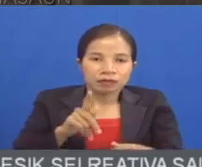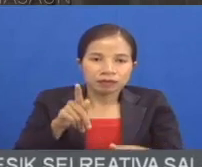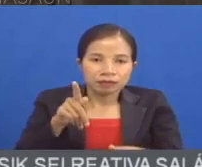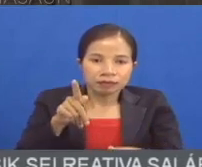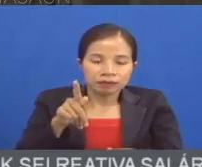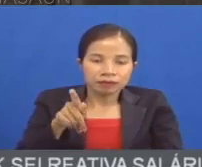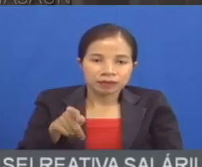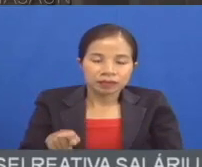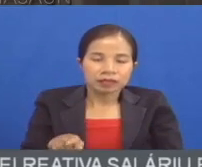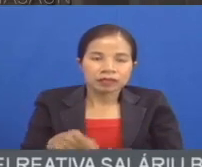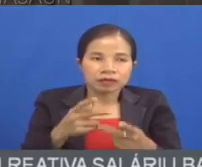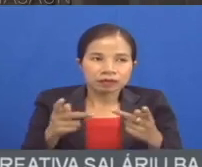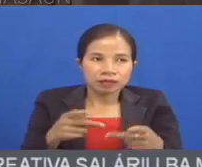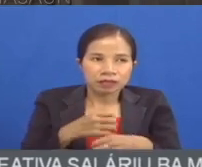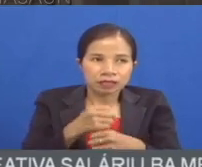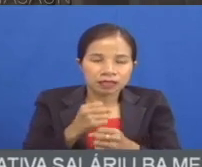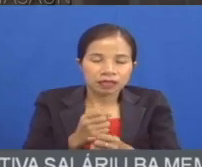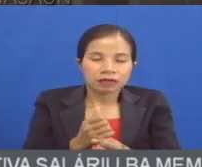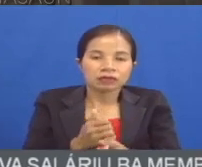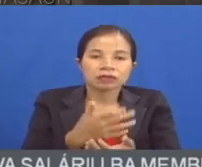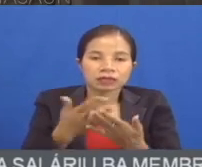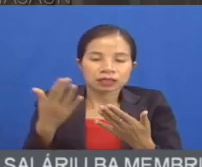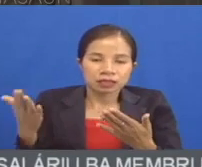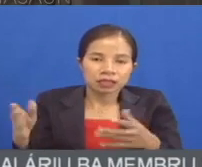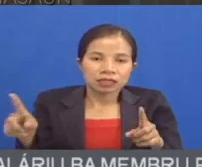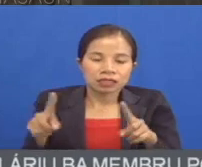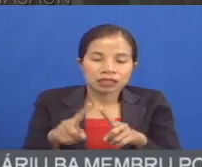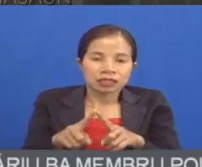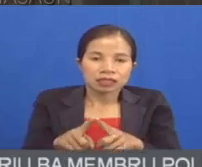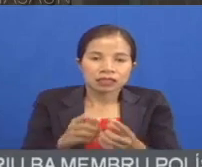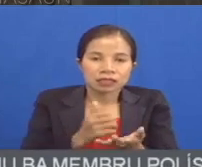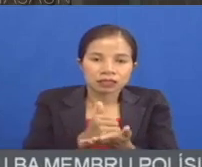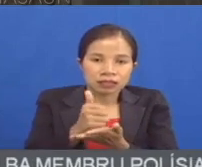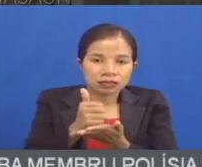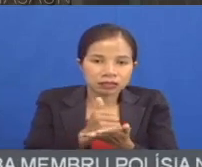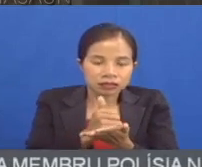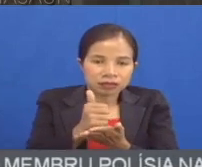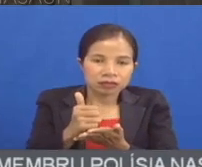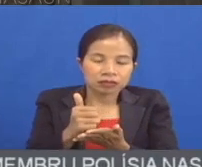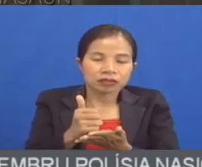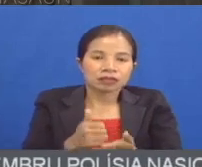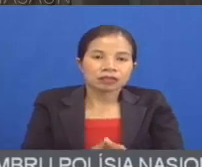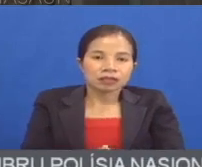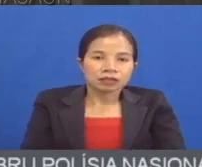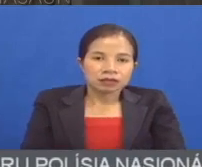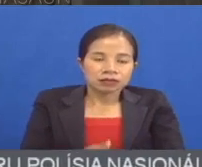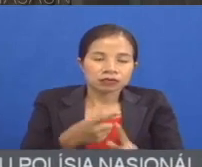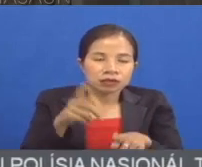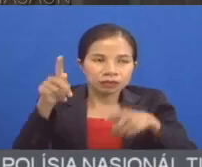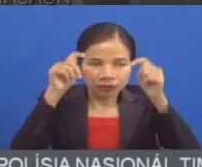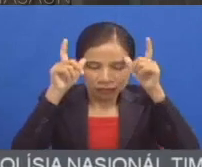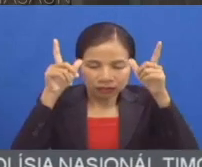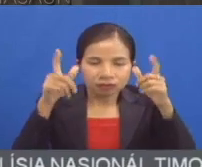nebe, iha fatin nane se produs mobiliaru nebe maka kar ka kompanya kar direto si Timoran Rasi. Kar koisa